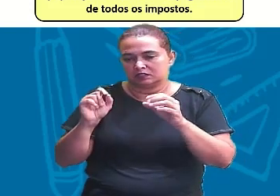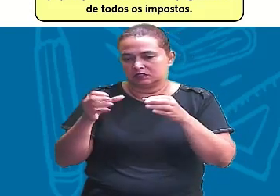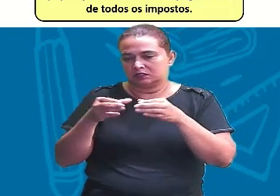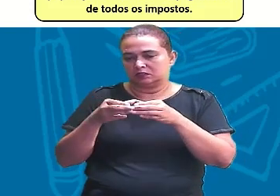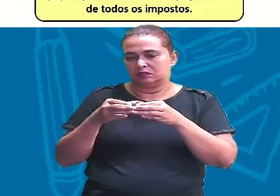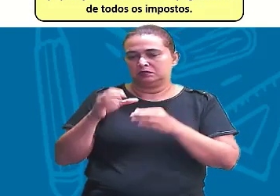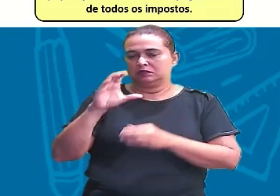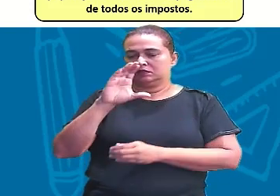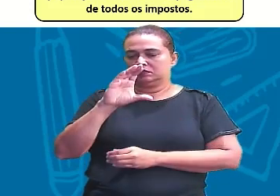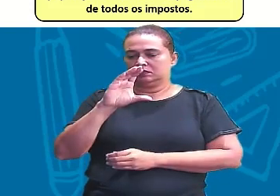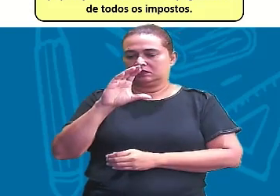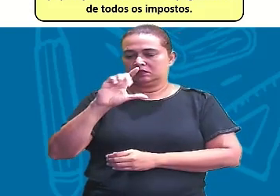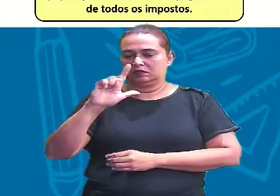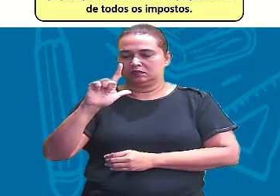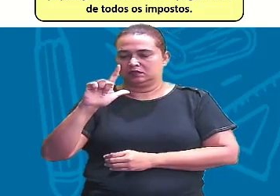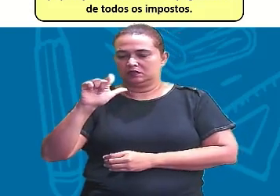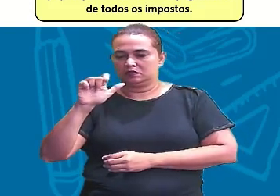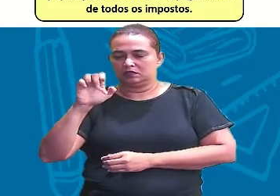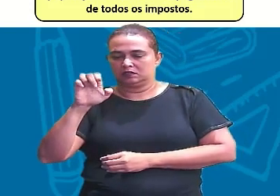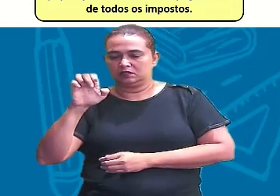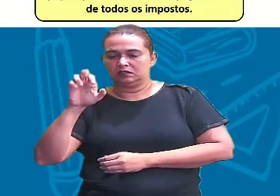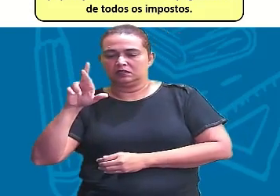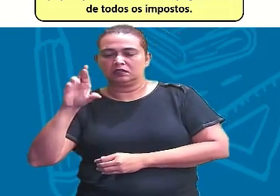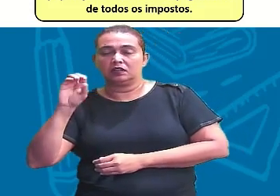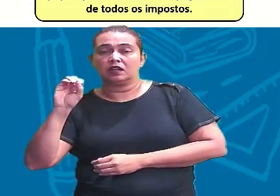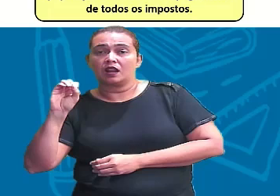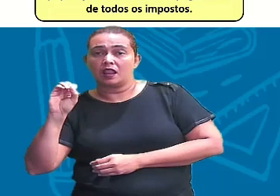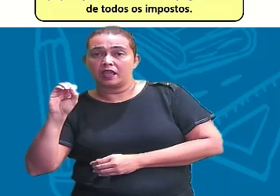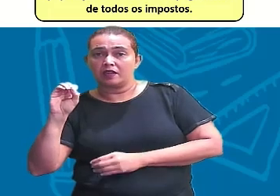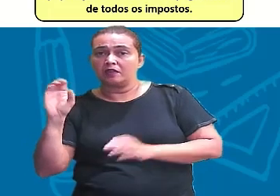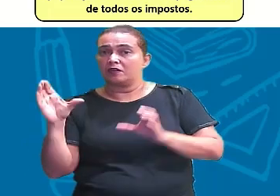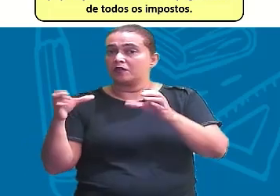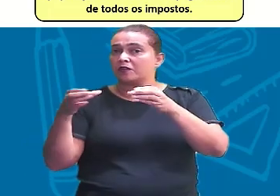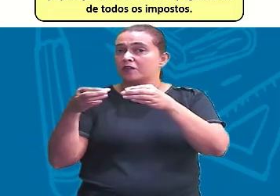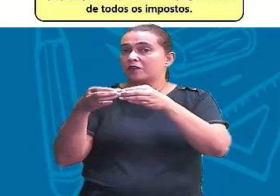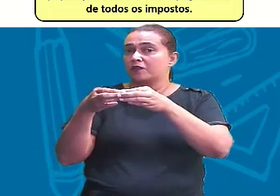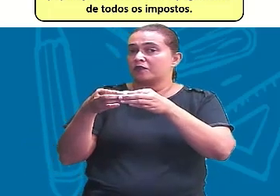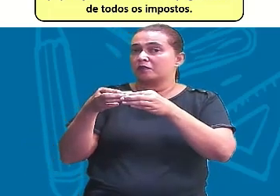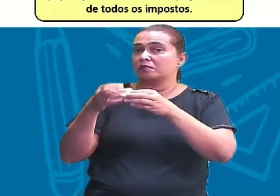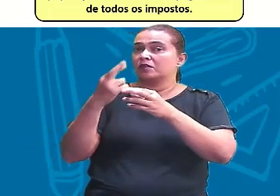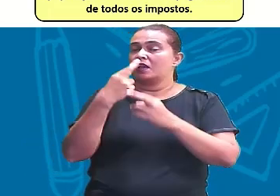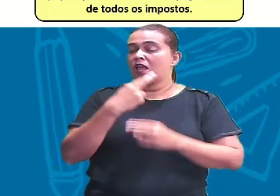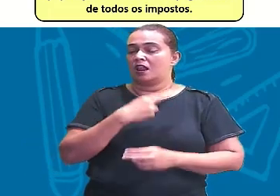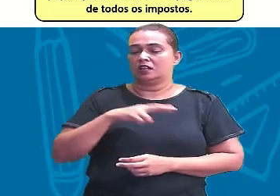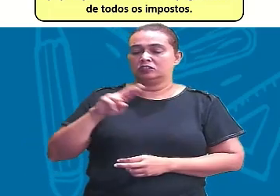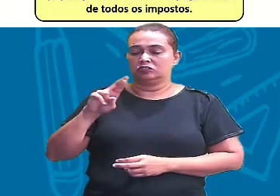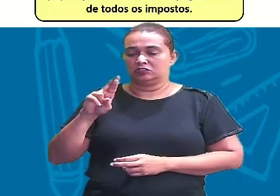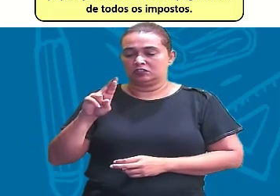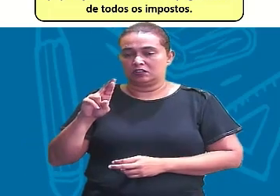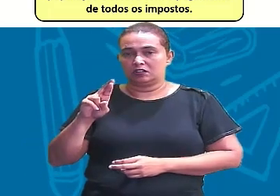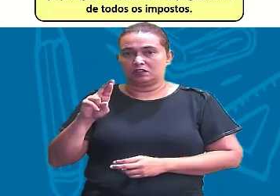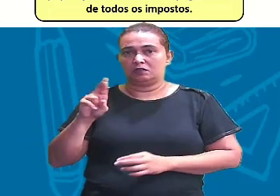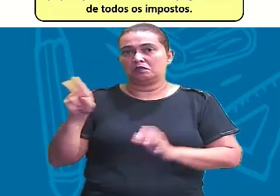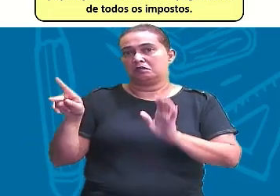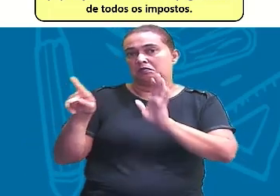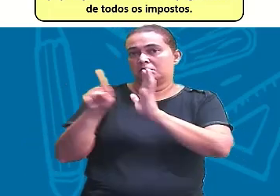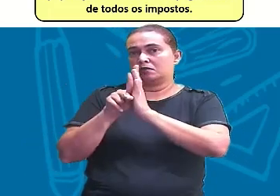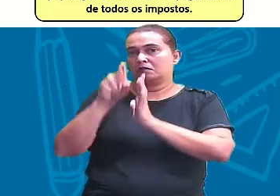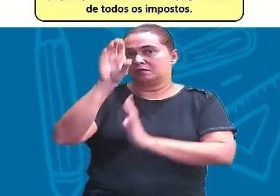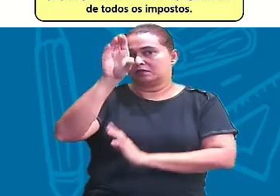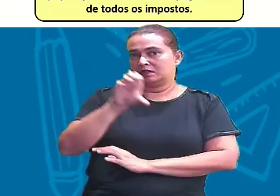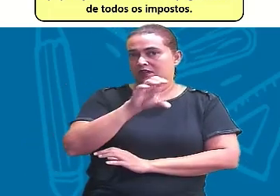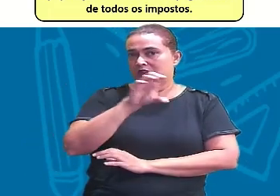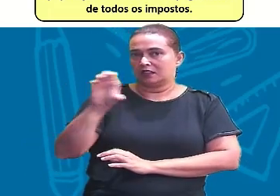nós chamamos de clero. O que era o clero? O clero eram os integrantes da Igreja Católica. Tá? Então